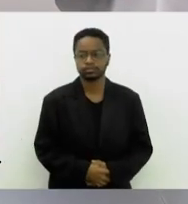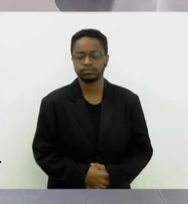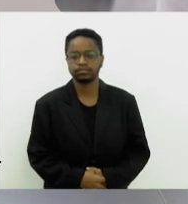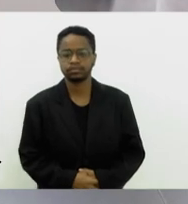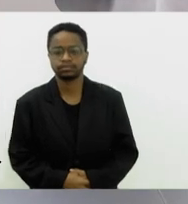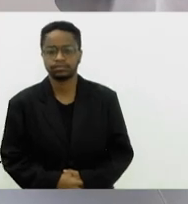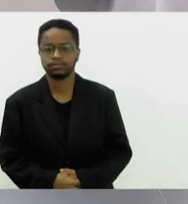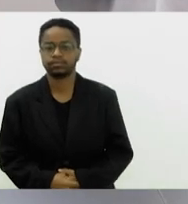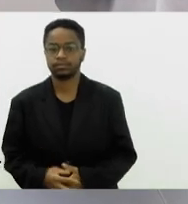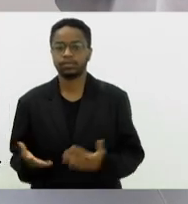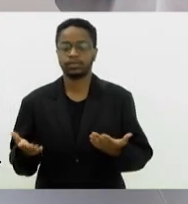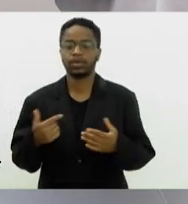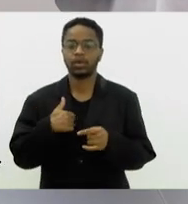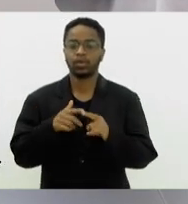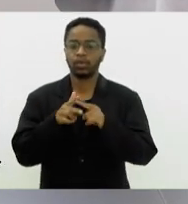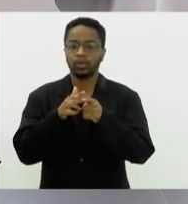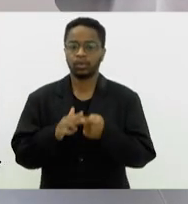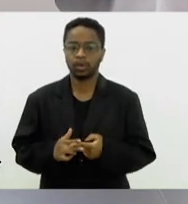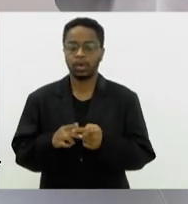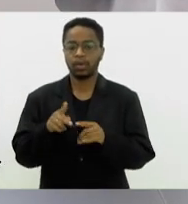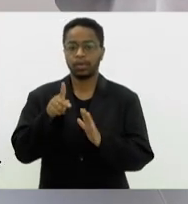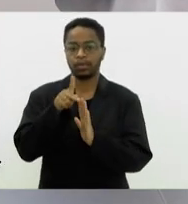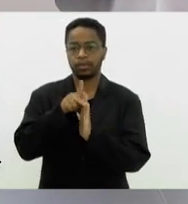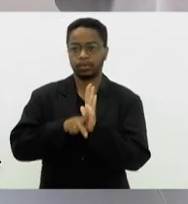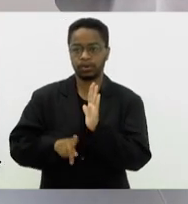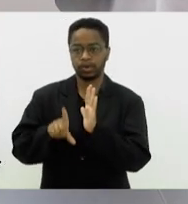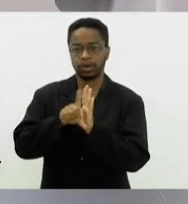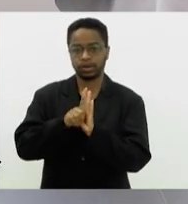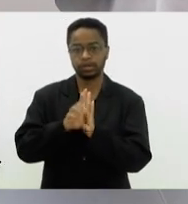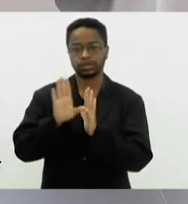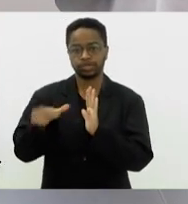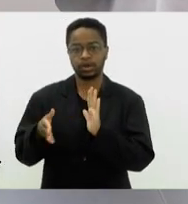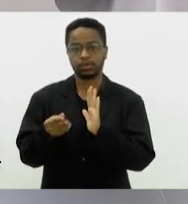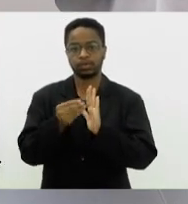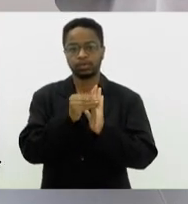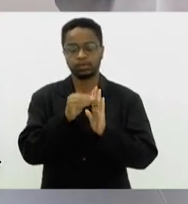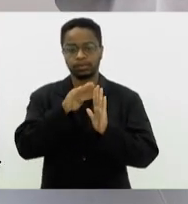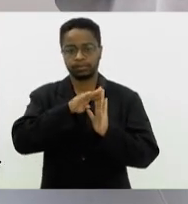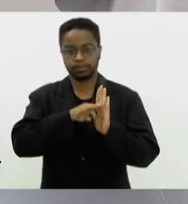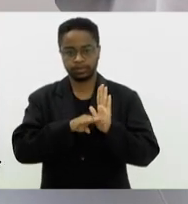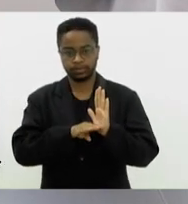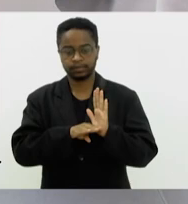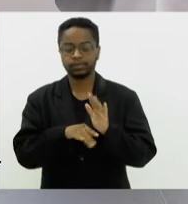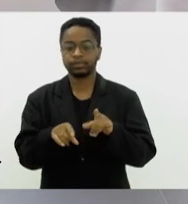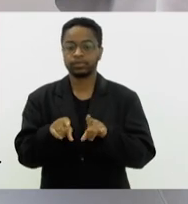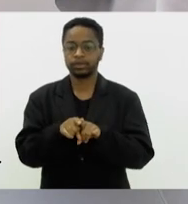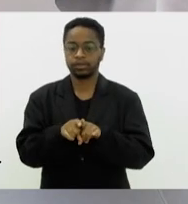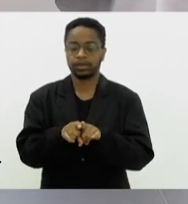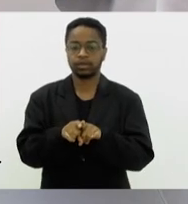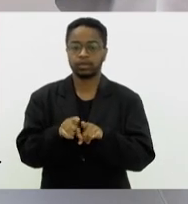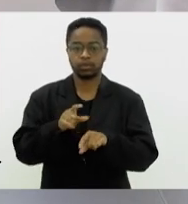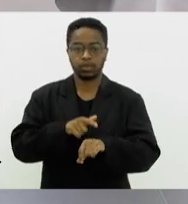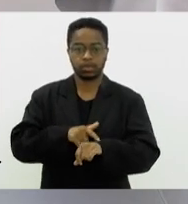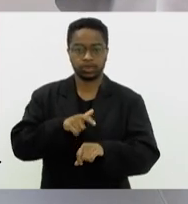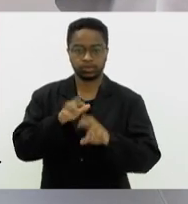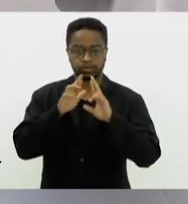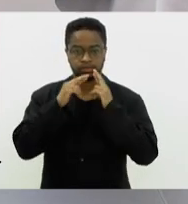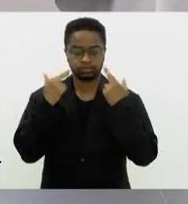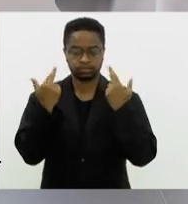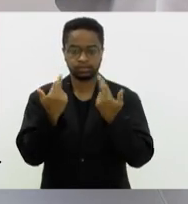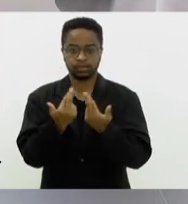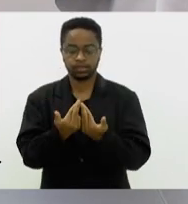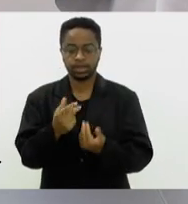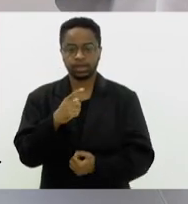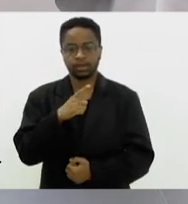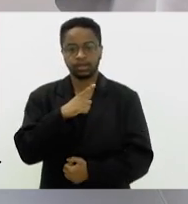ratificando aqui, o projeto foi à pauta, e aí, na sessão, houve ali